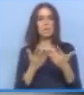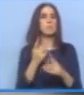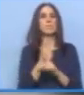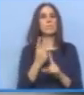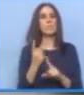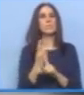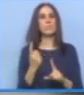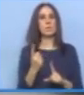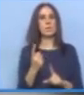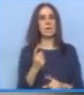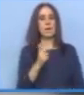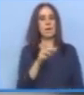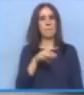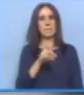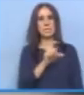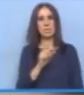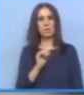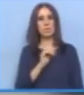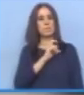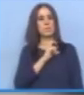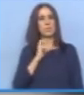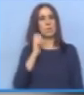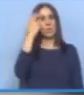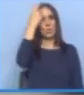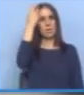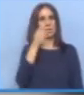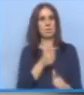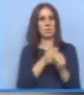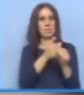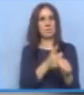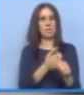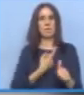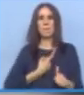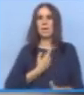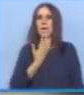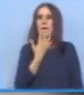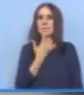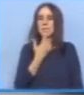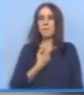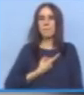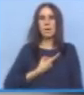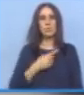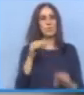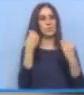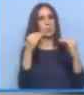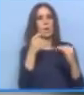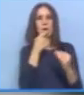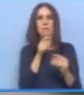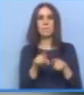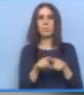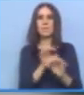Porque Amazias era o sacerdote da corte. E, portanto, tinha que ter cuidado, tinha que pregar só o que era